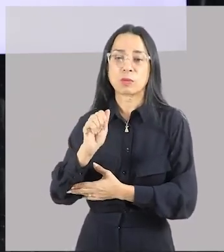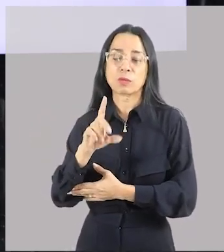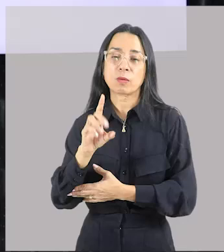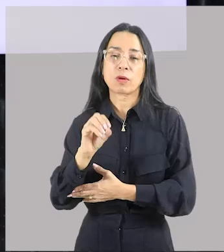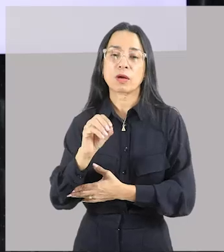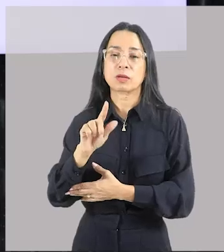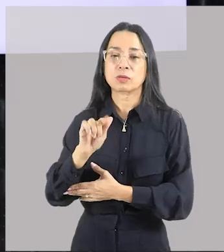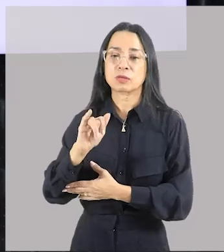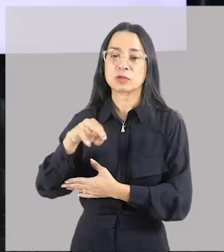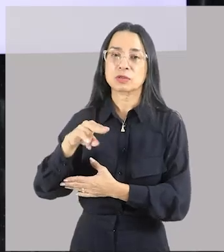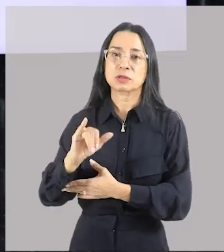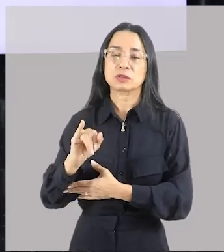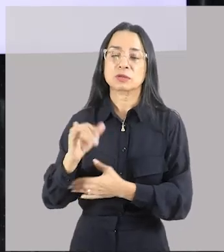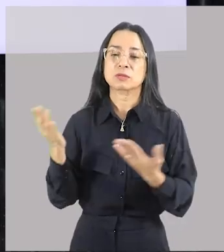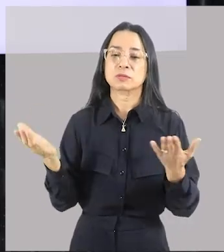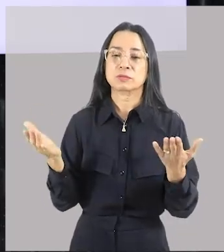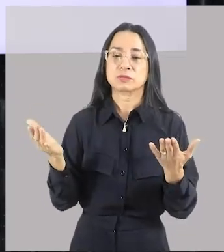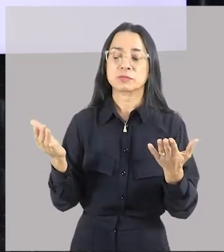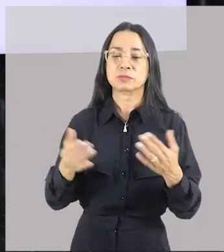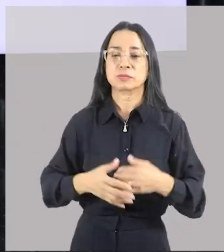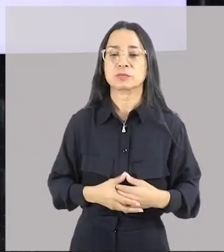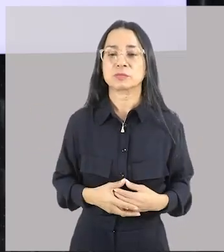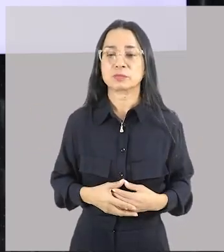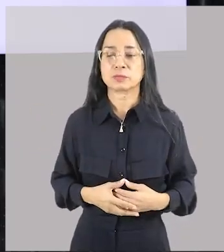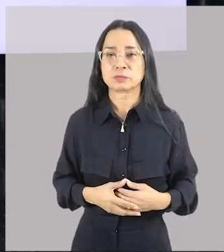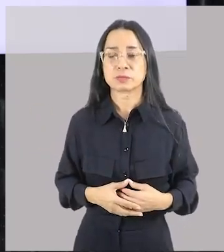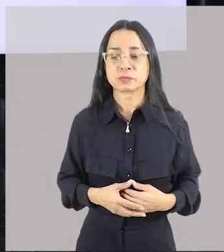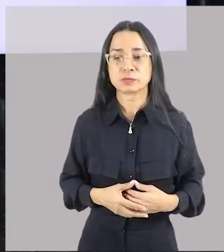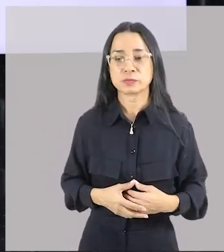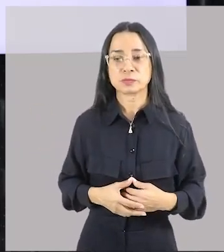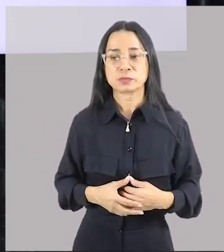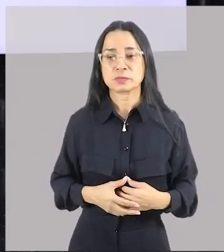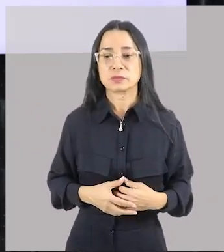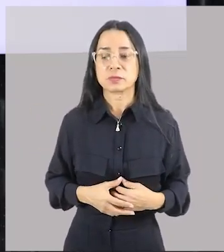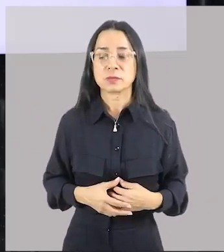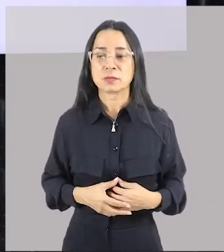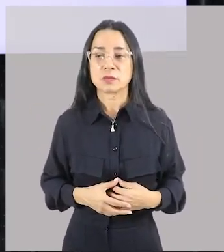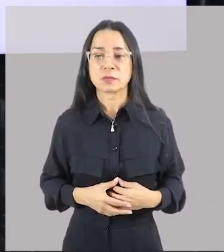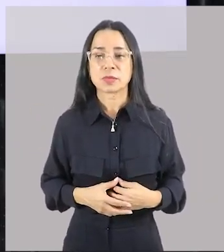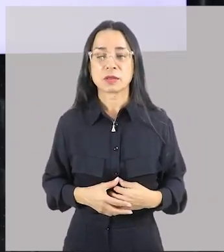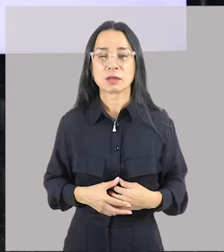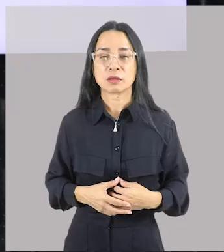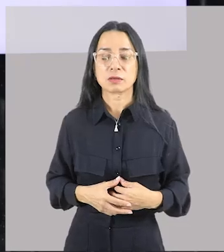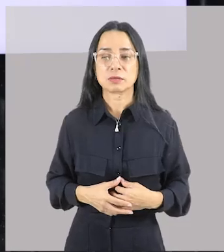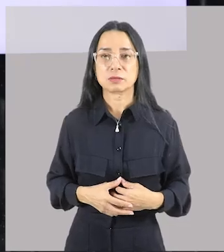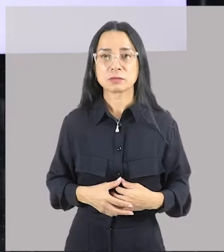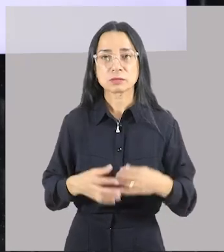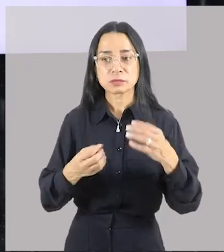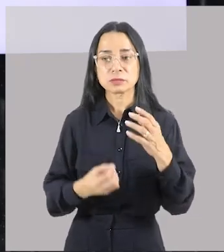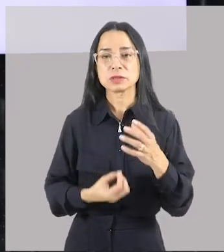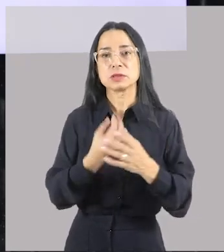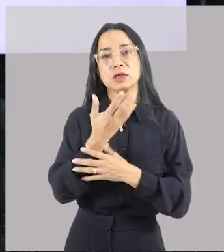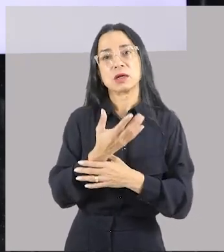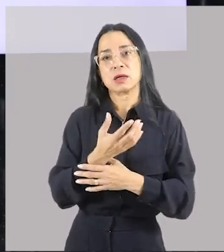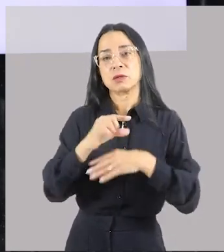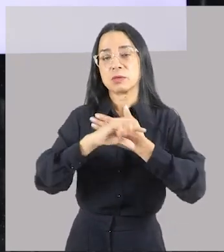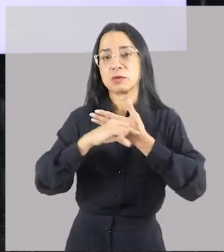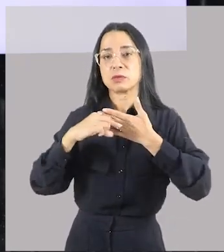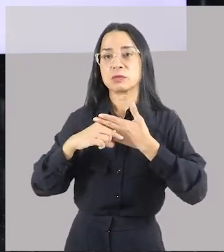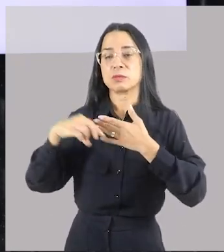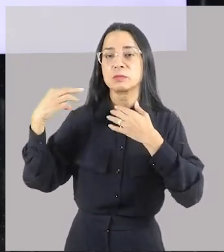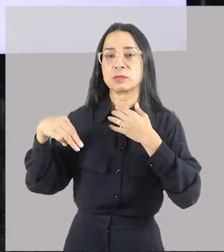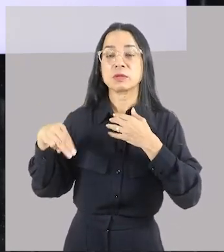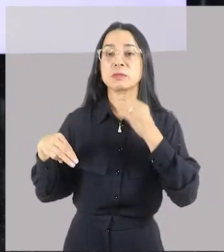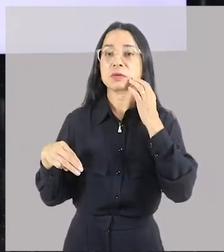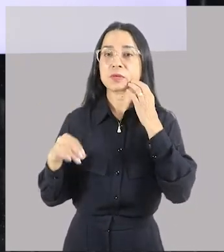índice de Gini, em homenagem a ele mesmo. O índice ou coeficiente de Gini, que foi criado pelo matemático italiano